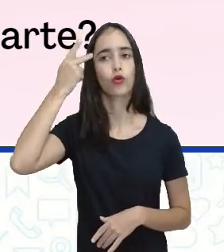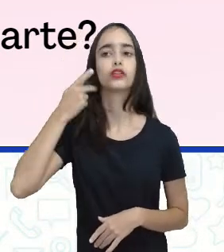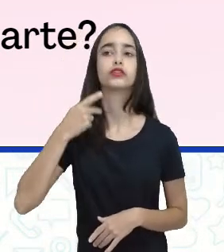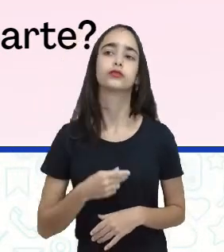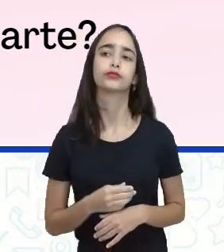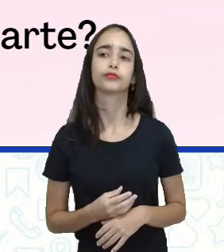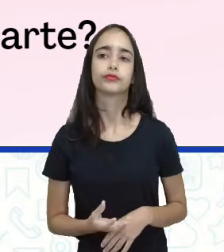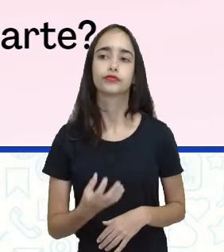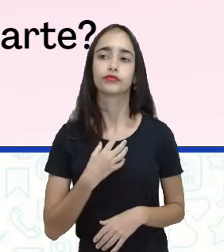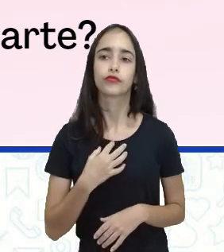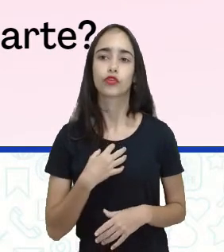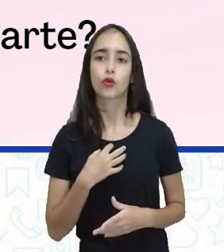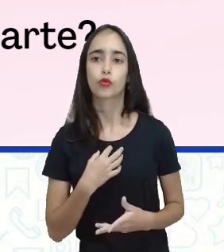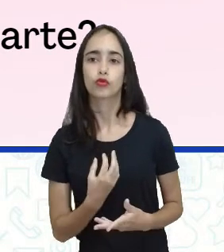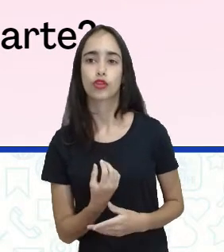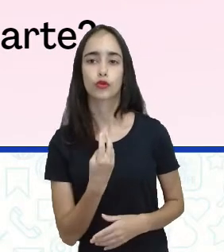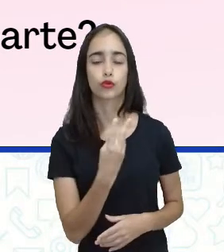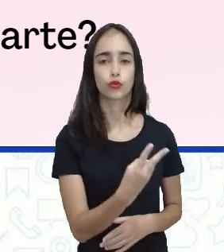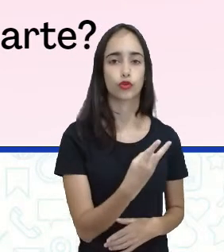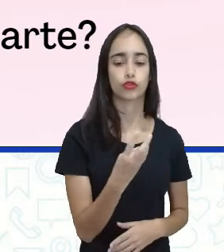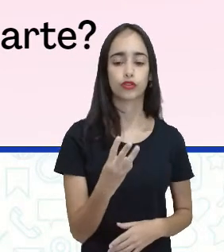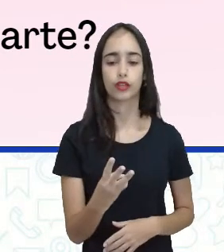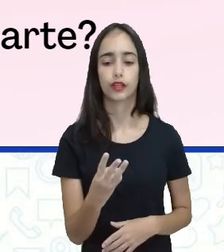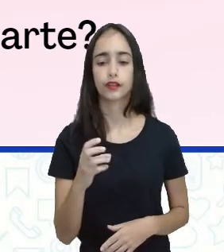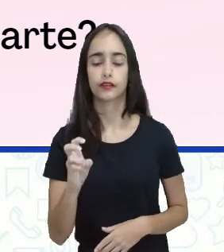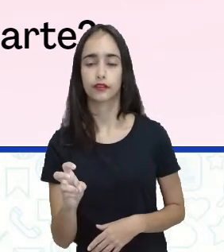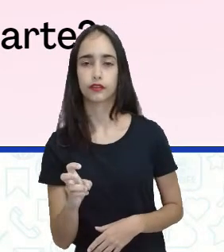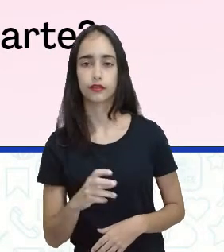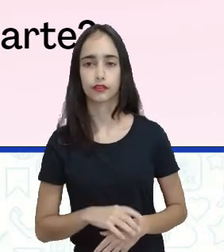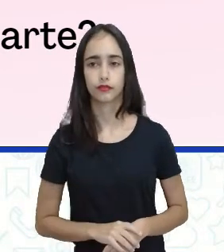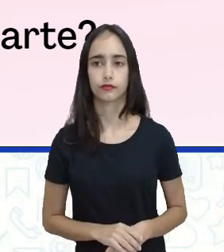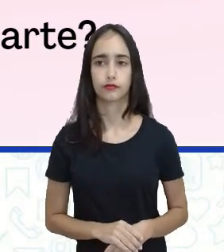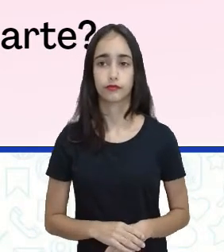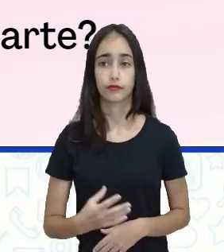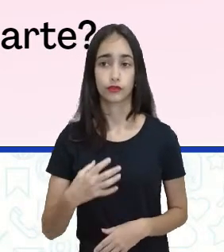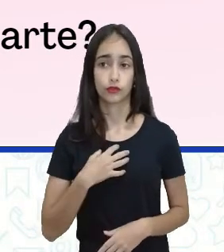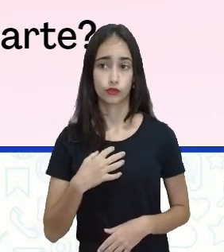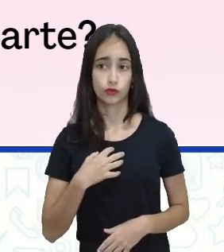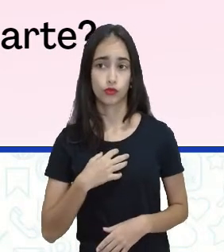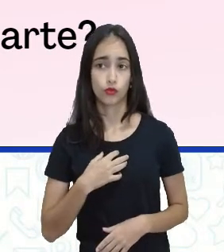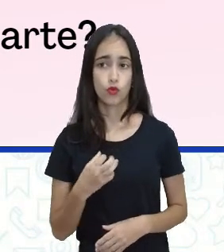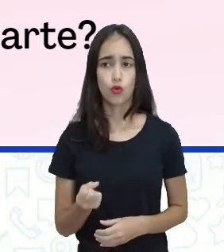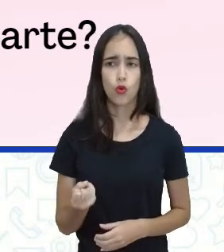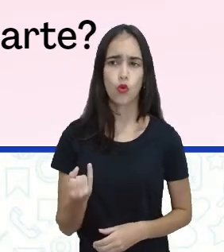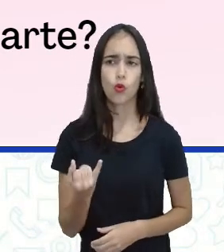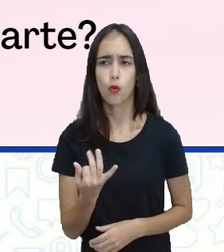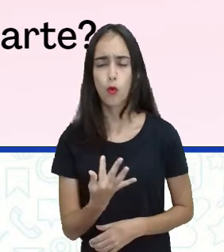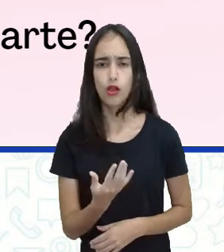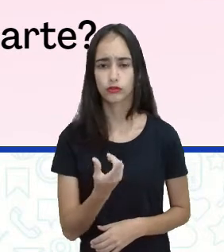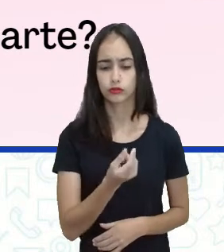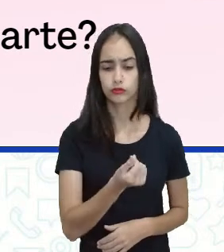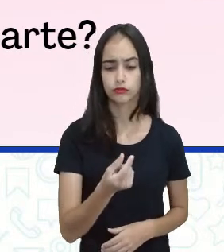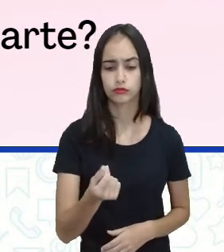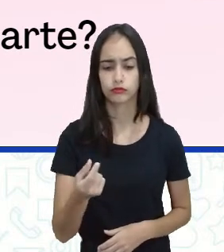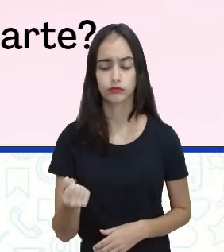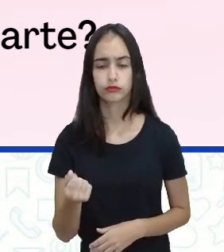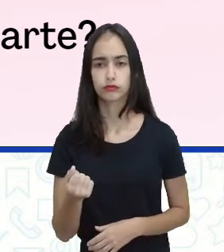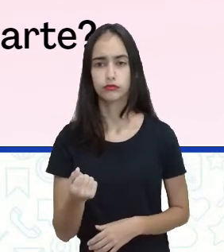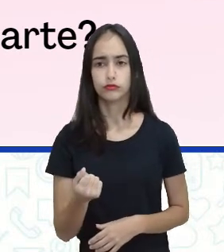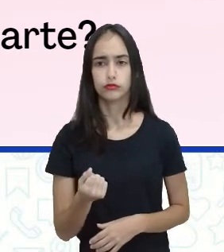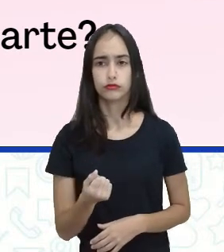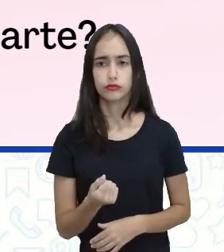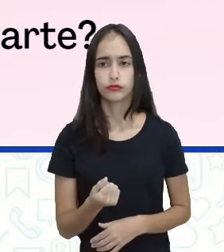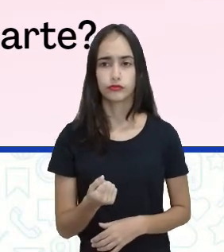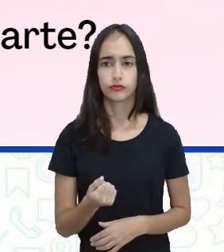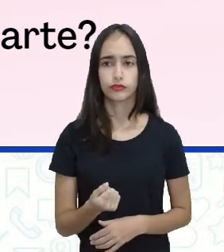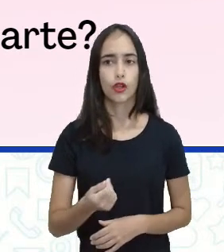números 2, 3 e 5. Dessa forma, quanto recebeu o herdeiro que ficou